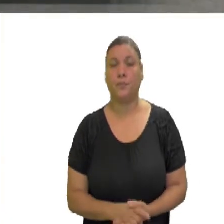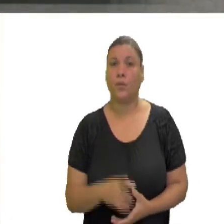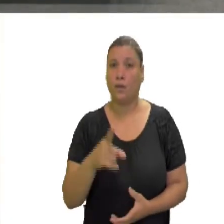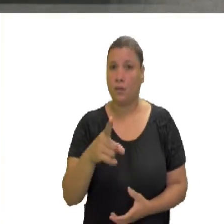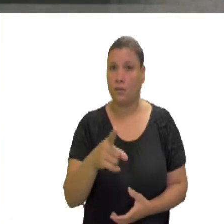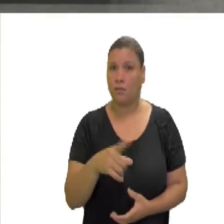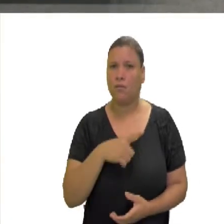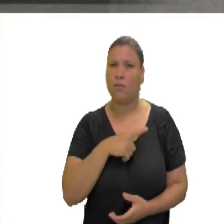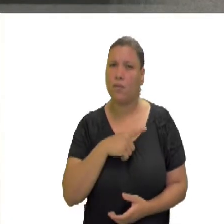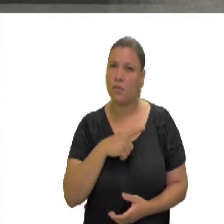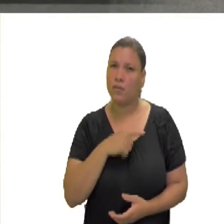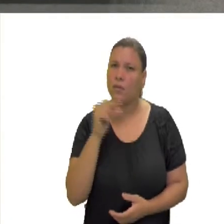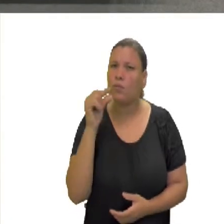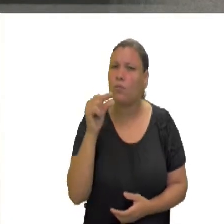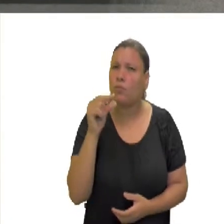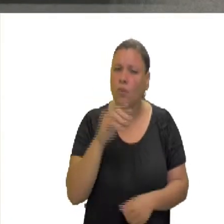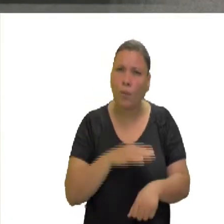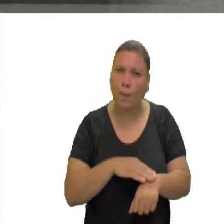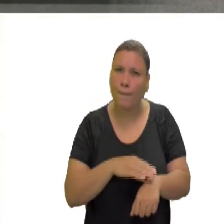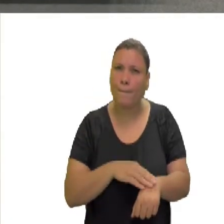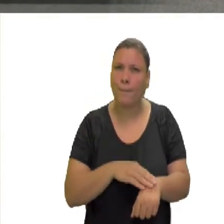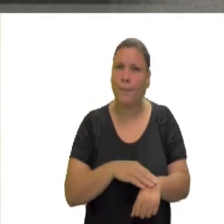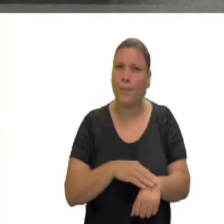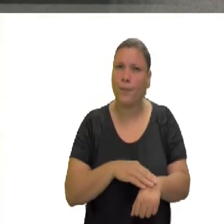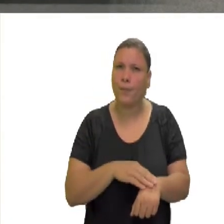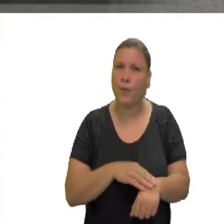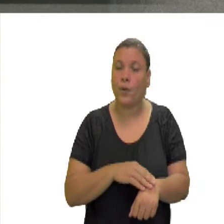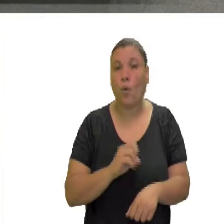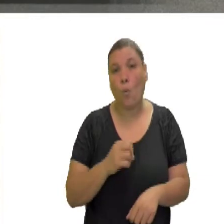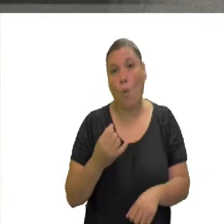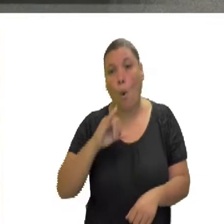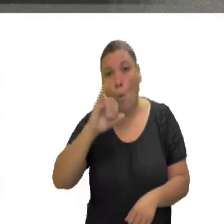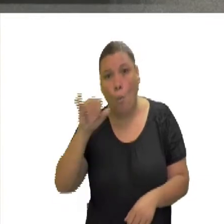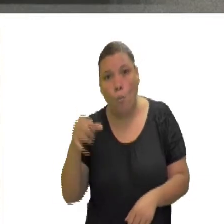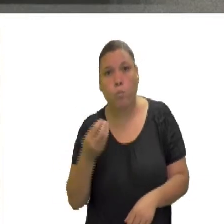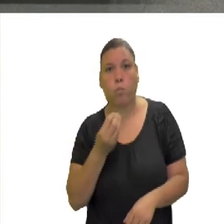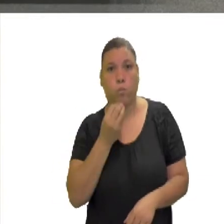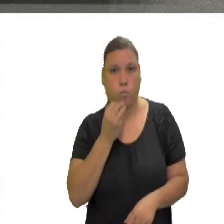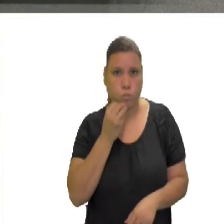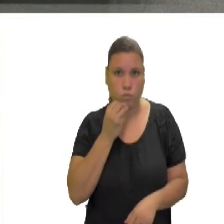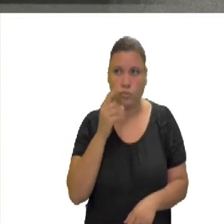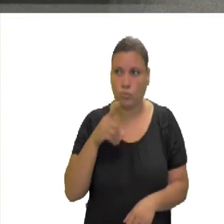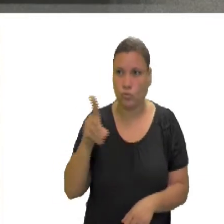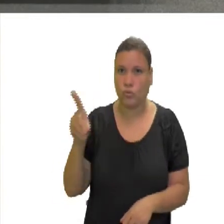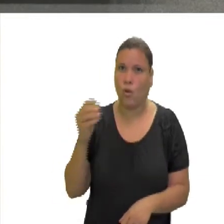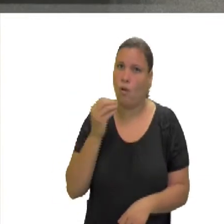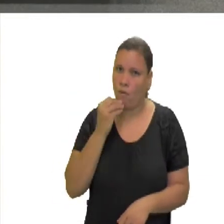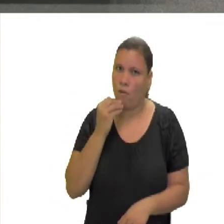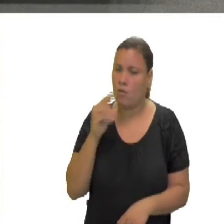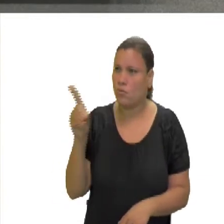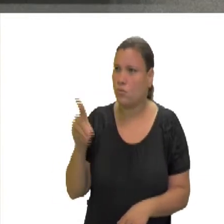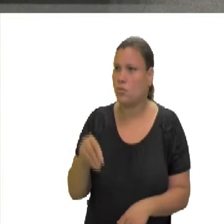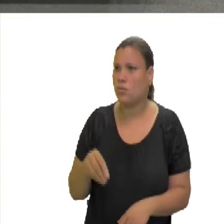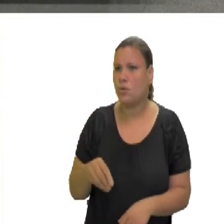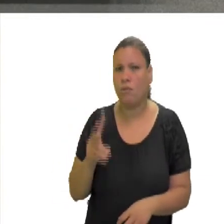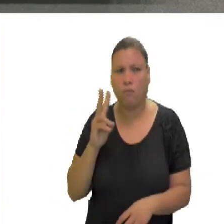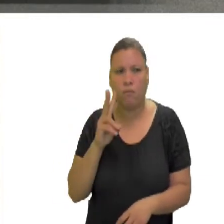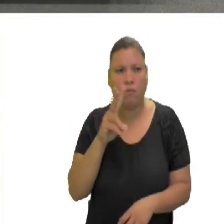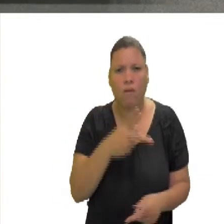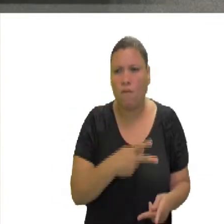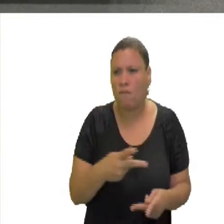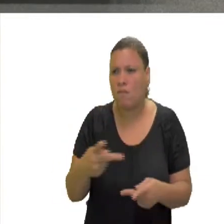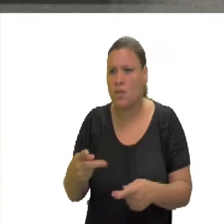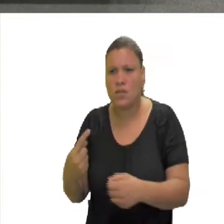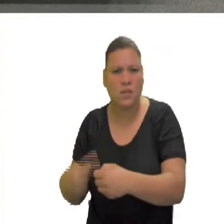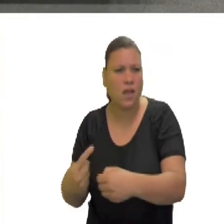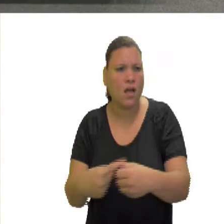tiverem a oportunidade ou já visitaram algumas dessas cidades que a gente chama de cidades históricas, vocês vão perceber que elas têm uma